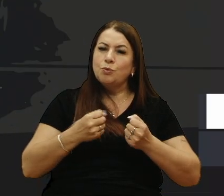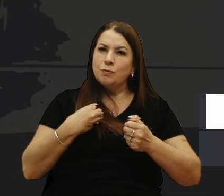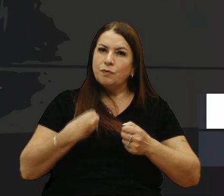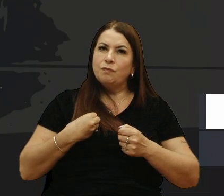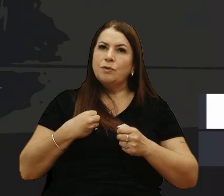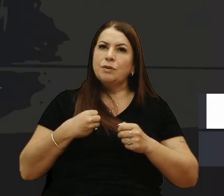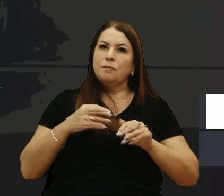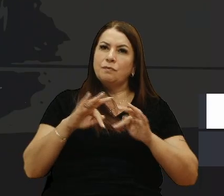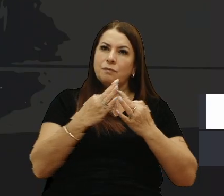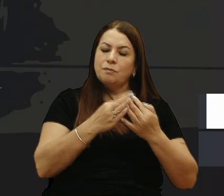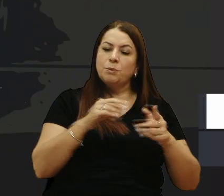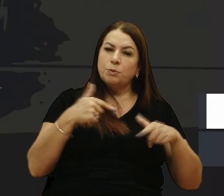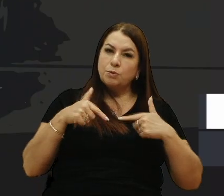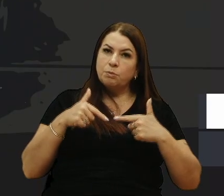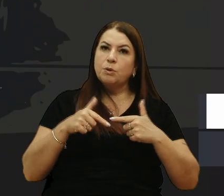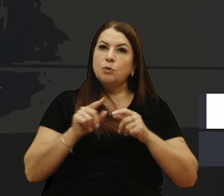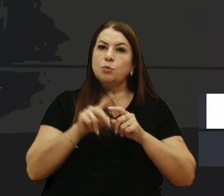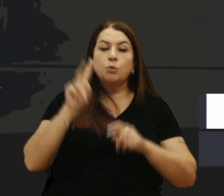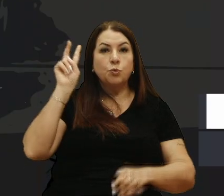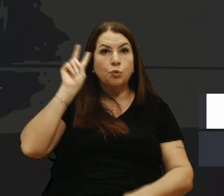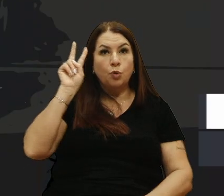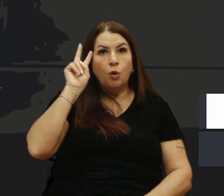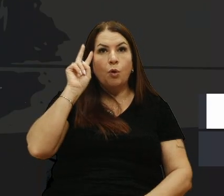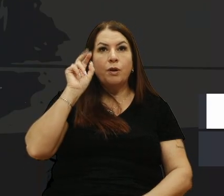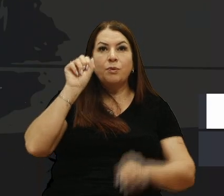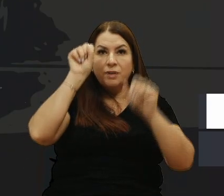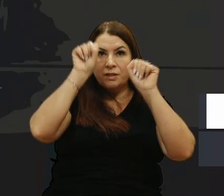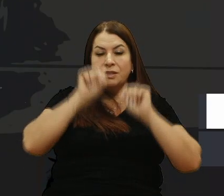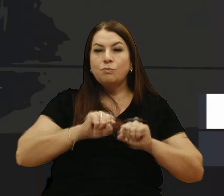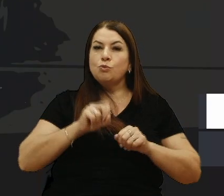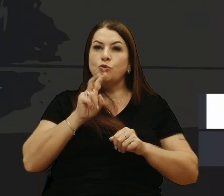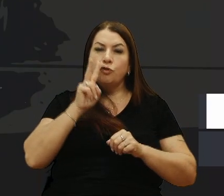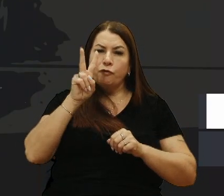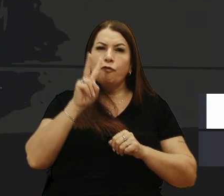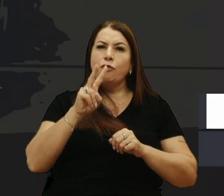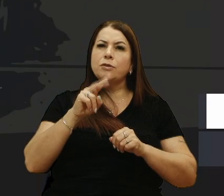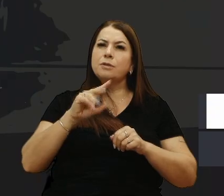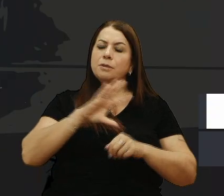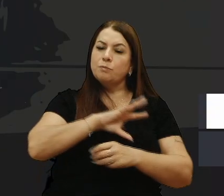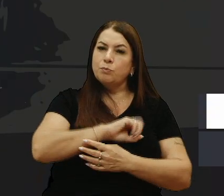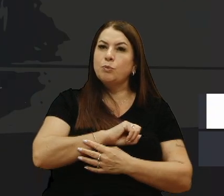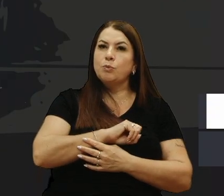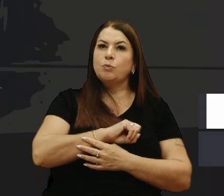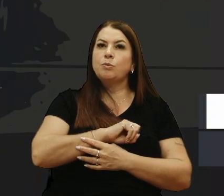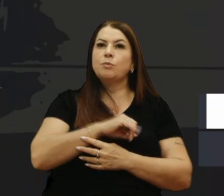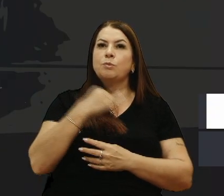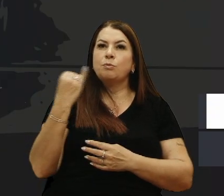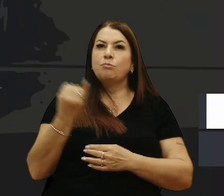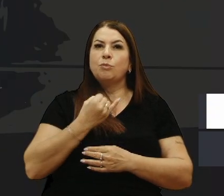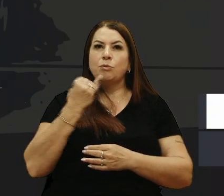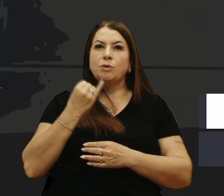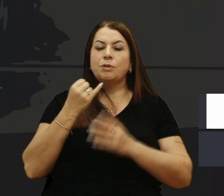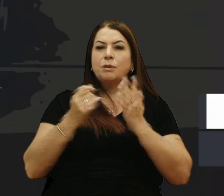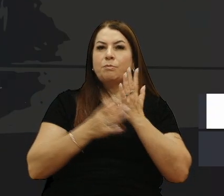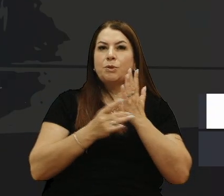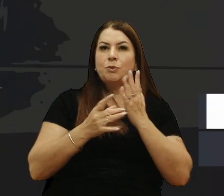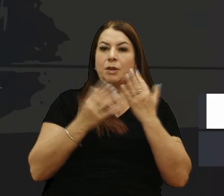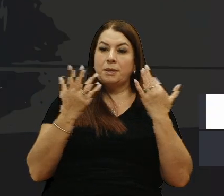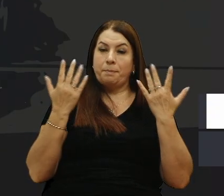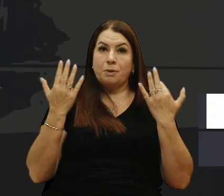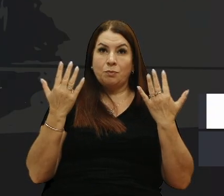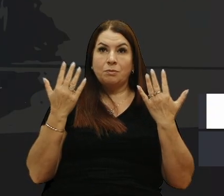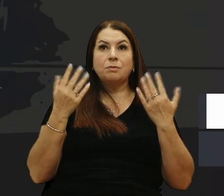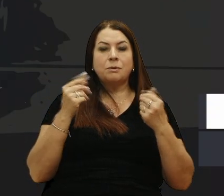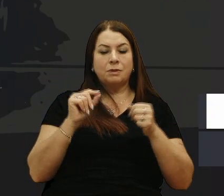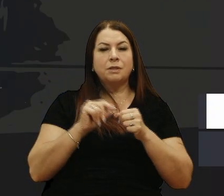ao trabalho. Sua história é um testemunho de força, amor e da importância das habilidades manuais que